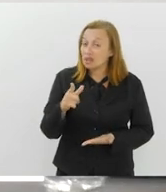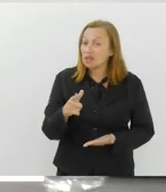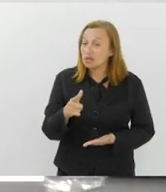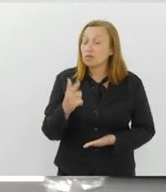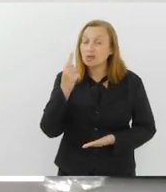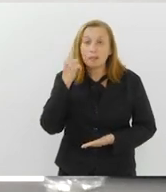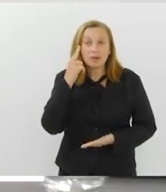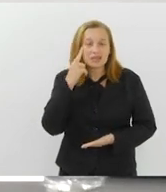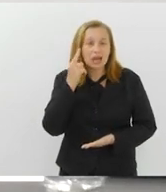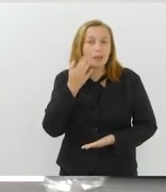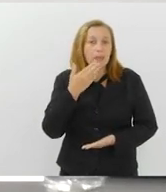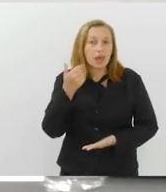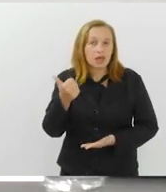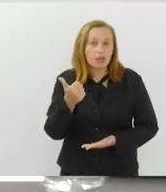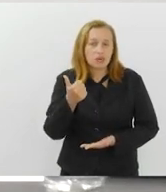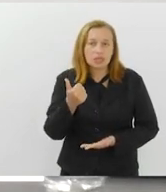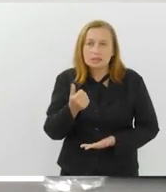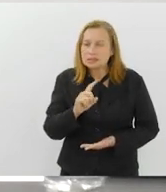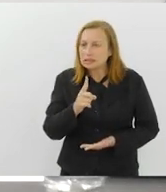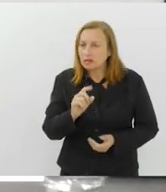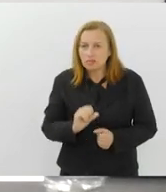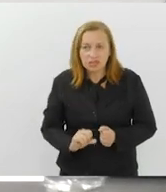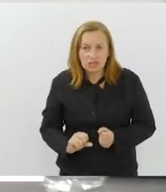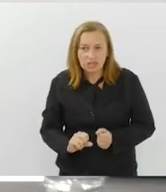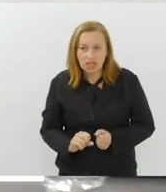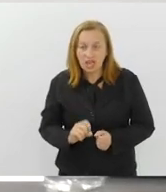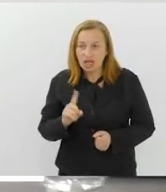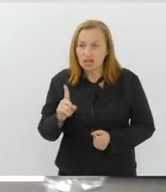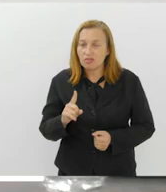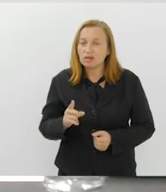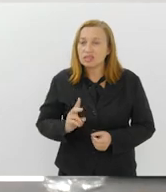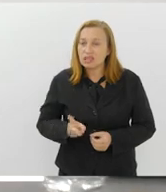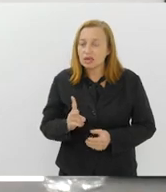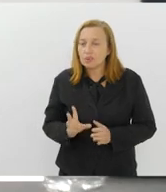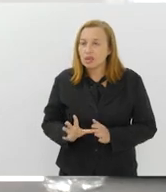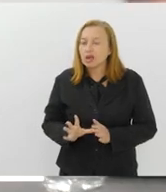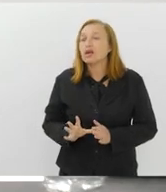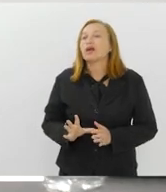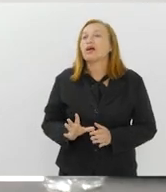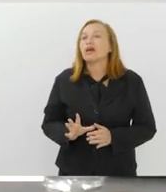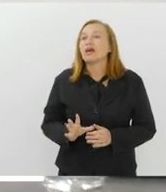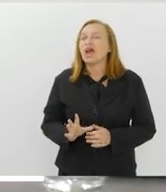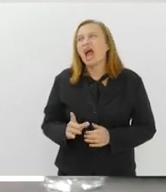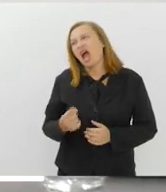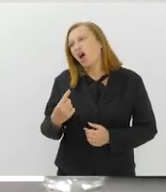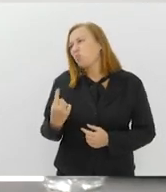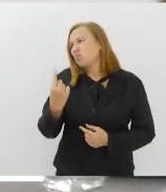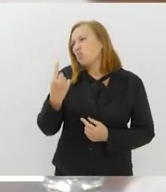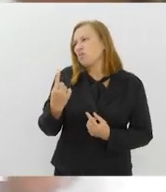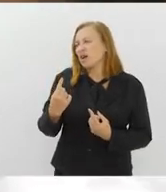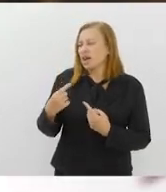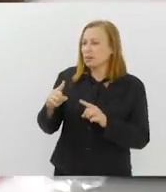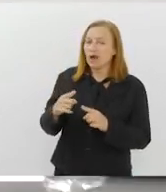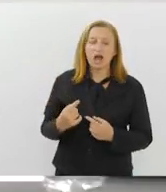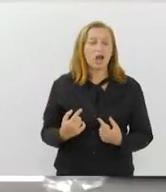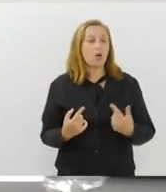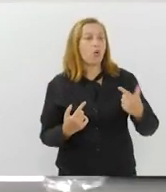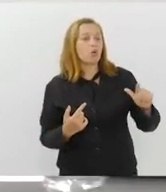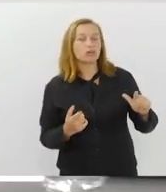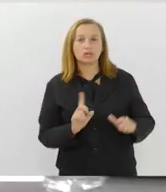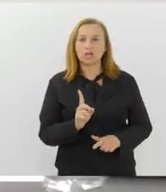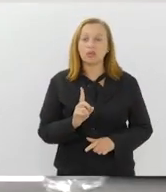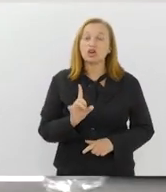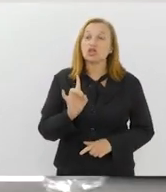refletir. Enquanto não fizer isso, eles vão sempre fazer assim, um ou outro que vai reclamar, outros não vão reclamar, só a